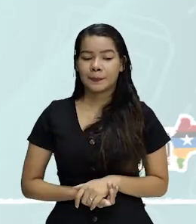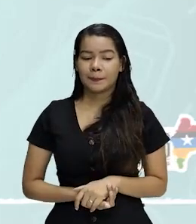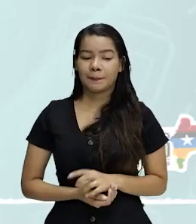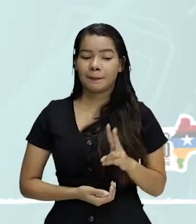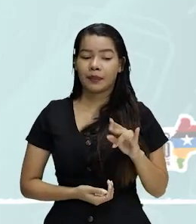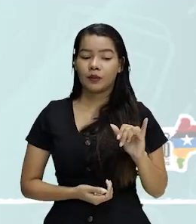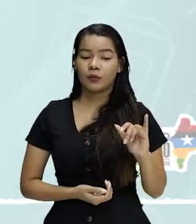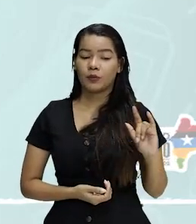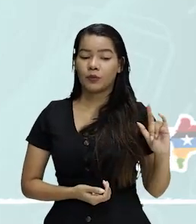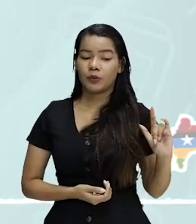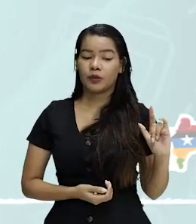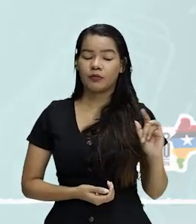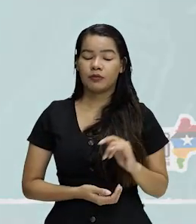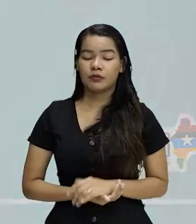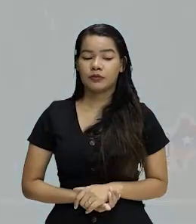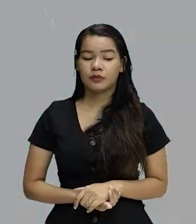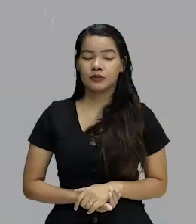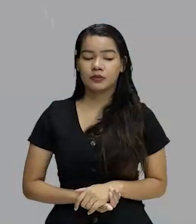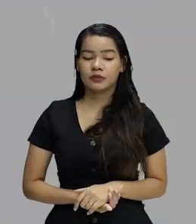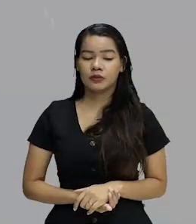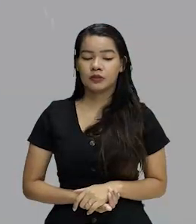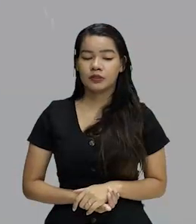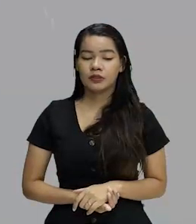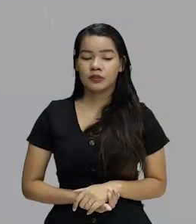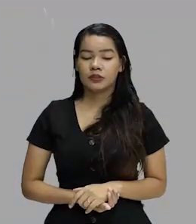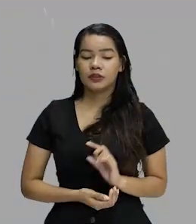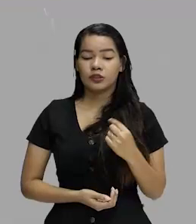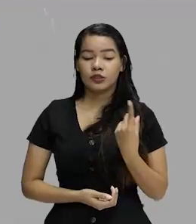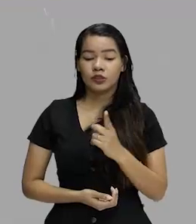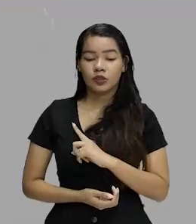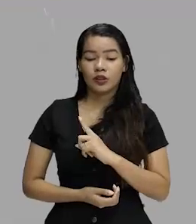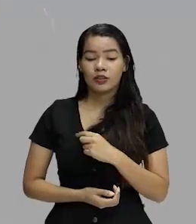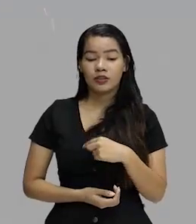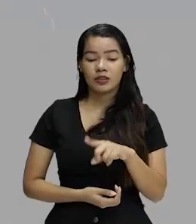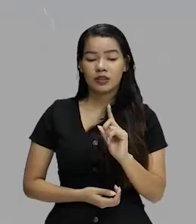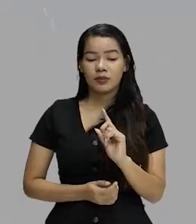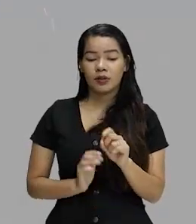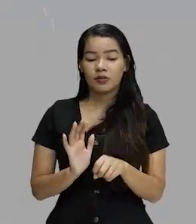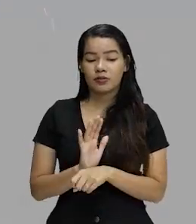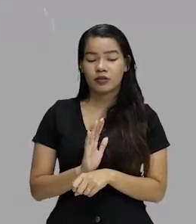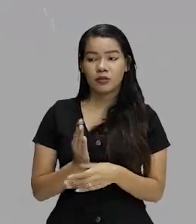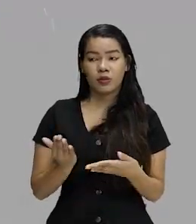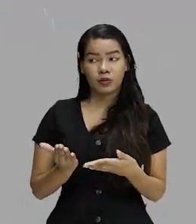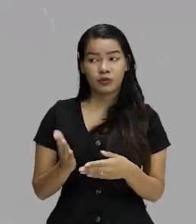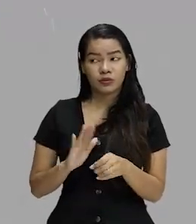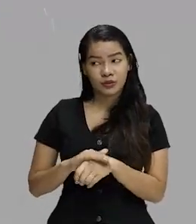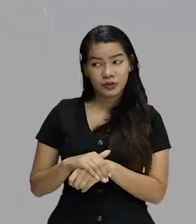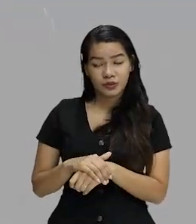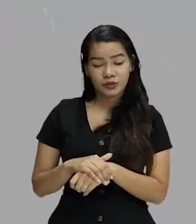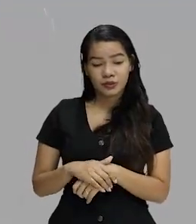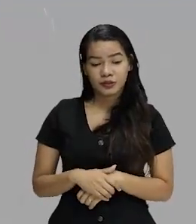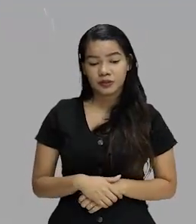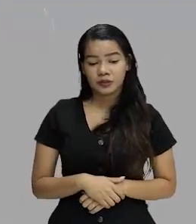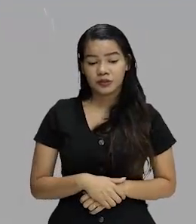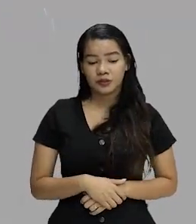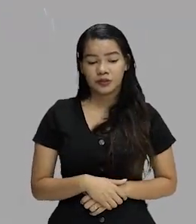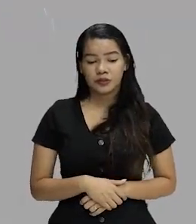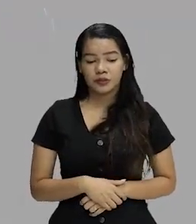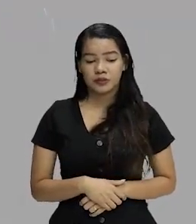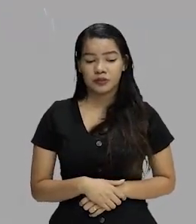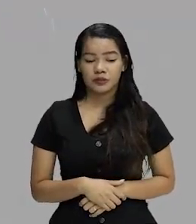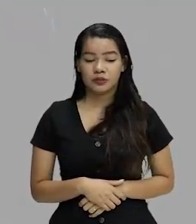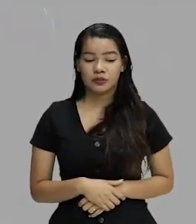Will we go to the cinema tonight? Fazendo uma pergunta. Nós iremos ao cinema hoje à noite? Will Susan come to